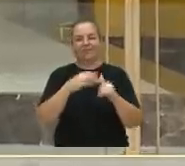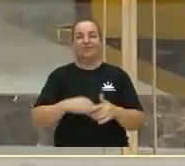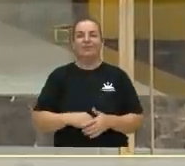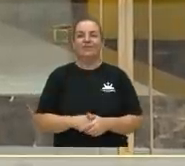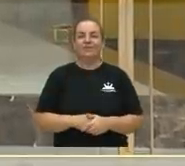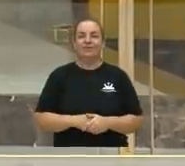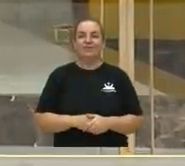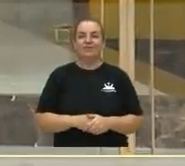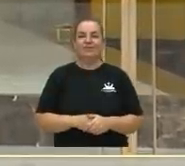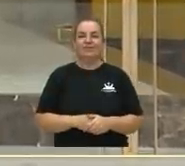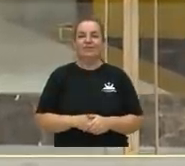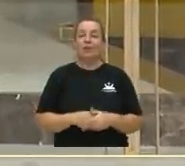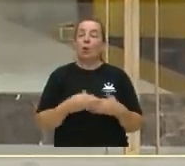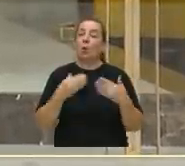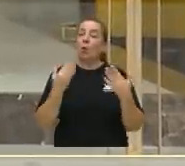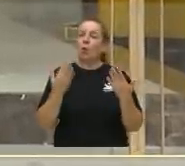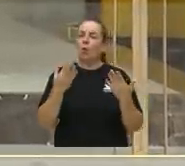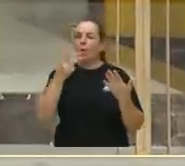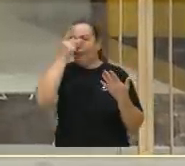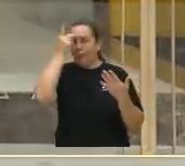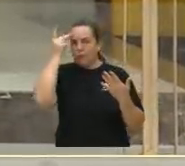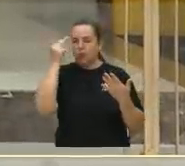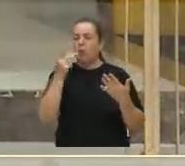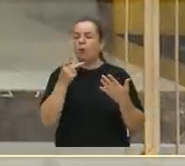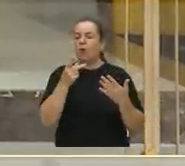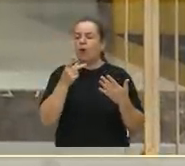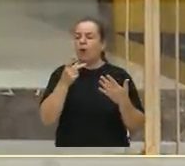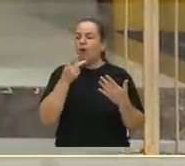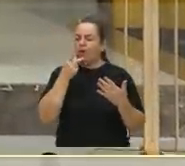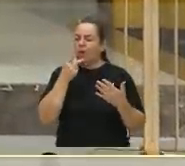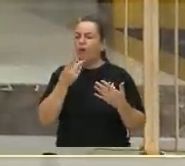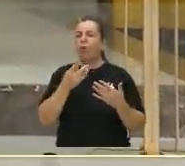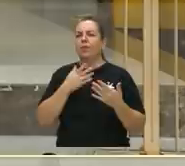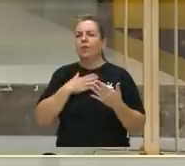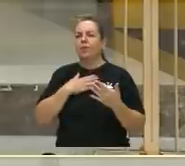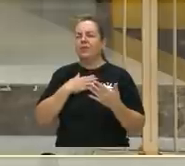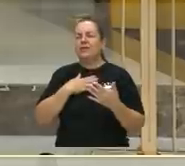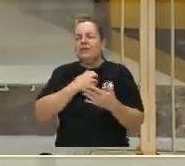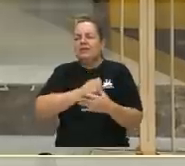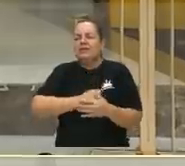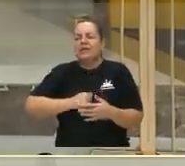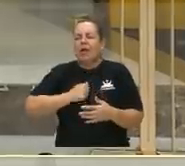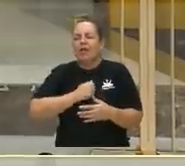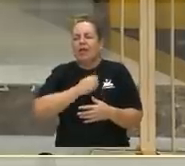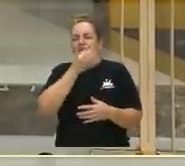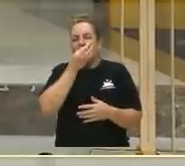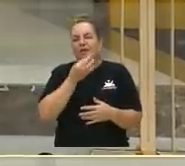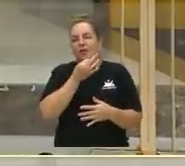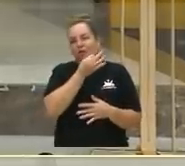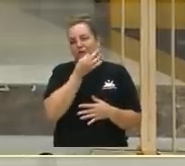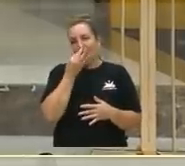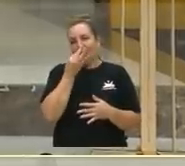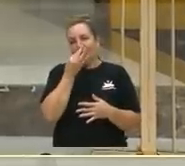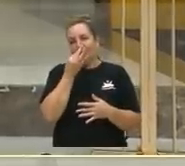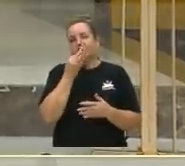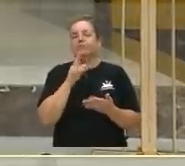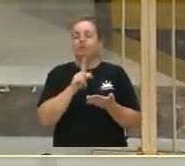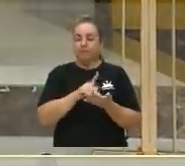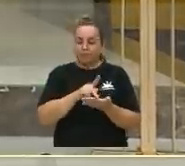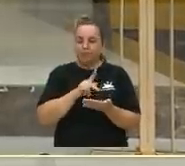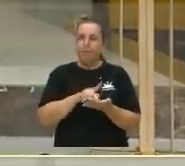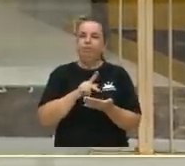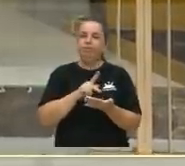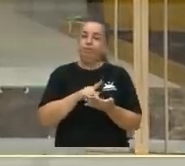e o como me disse uma senhora que saudade da eucaristia e é verdade